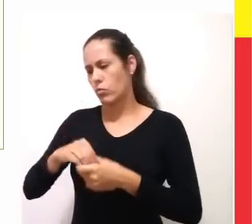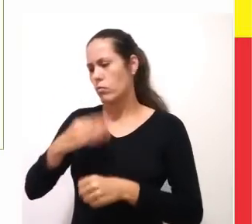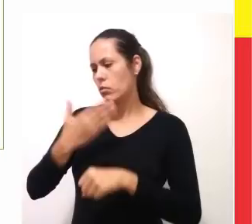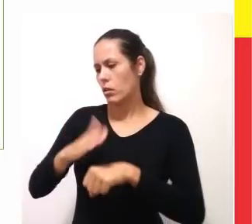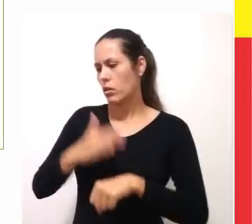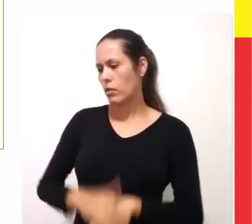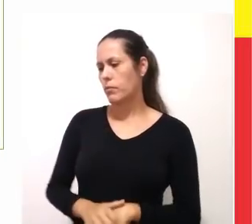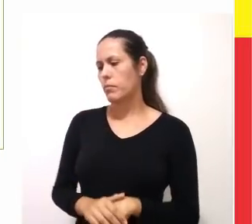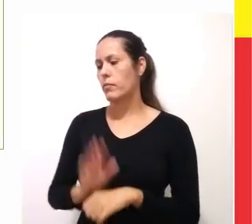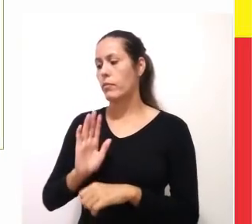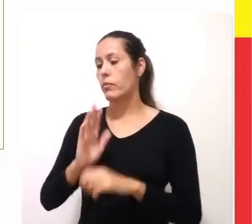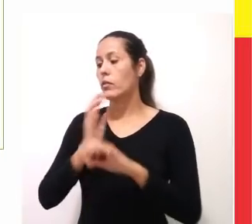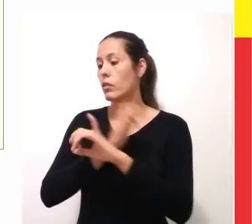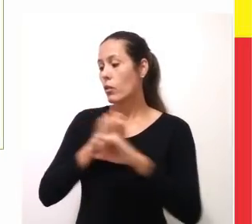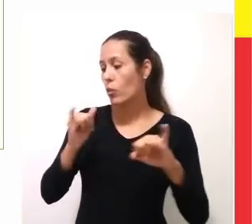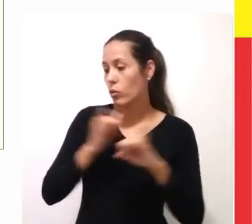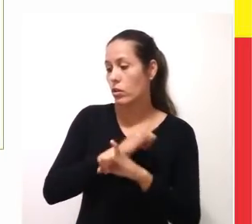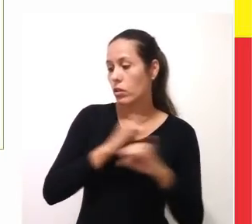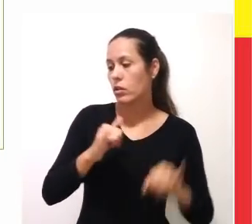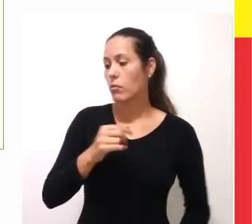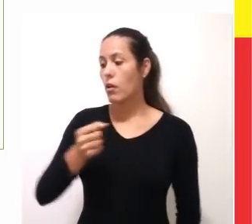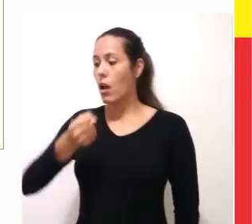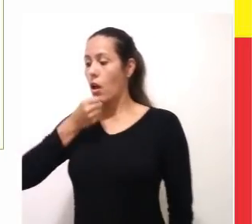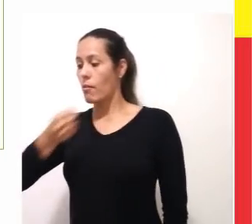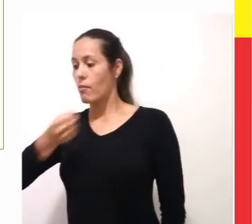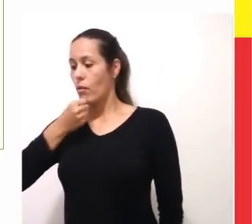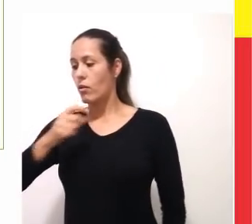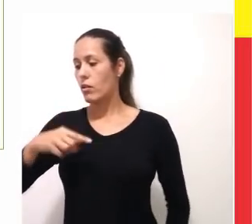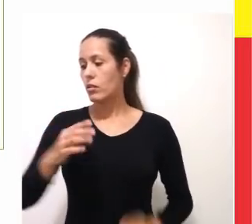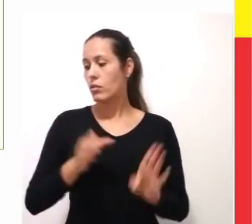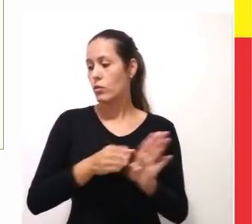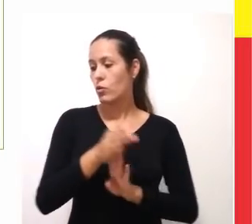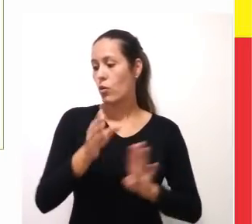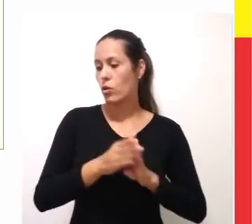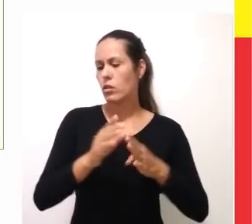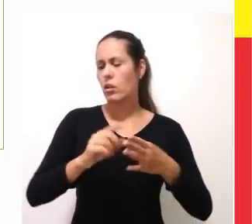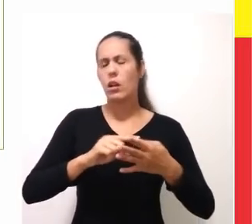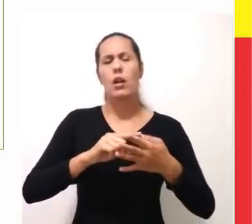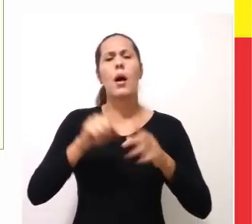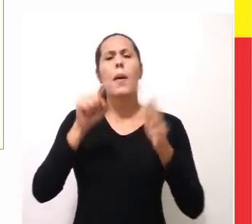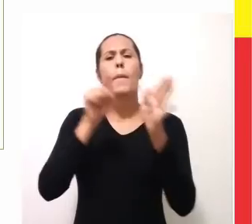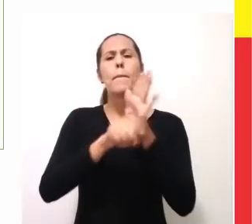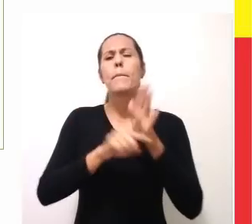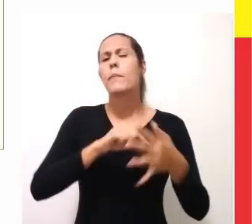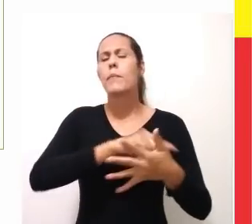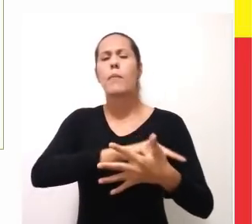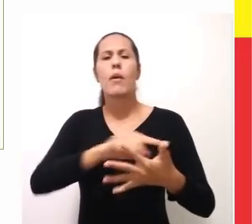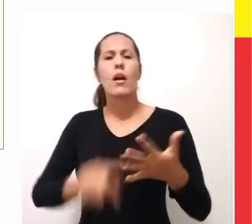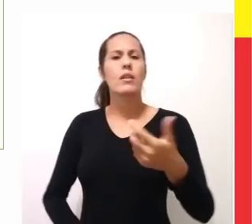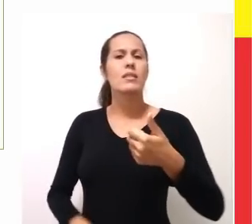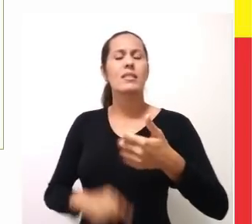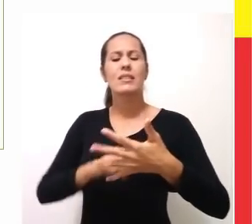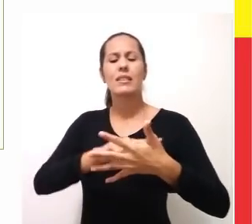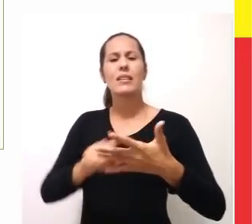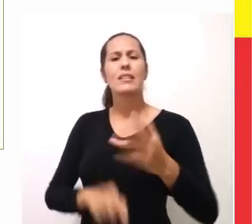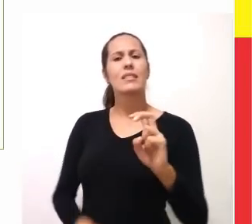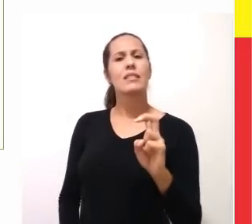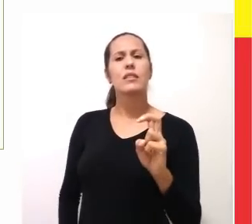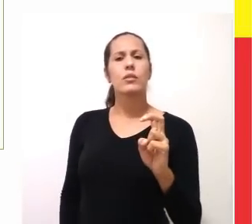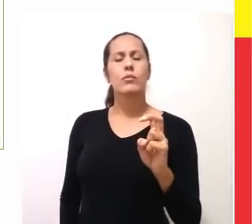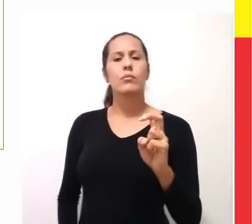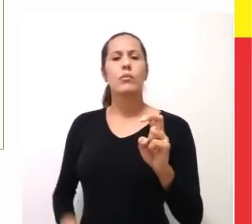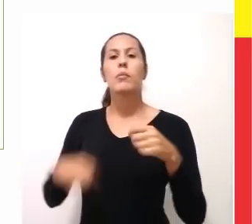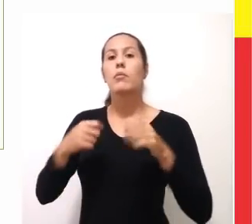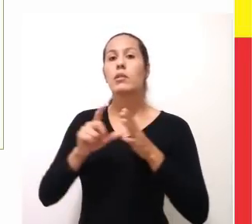vai o seguinte, as notícias e as reportagens são orientadas por 5 perguntas que devem ser respondidas